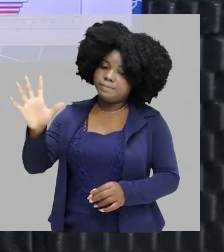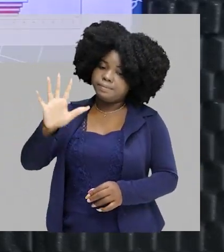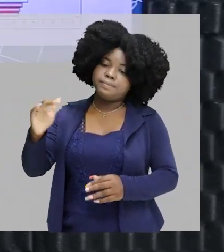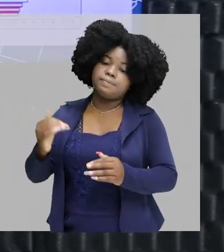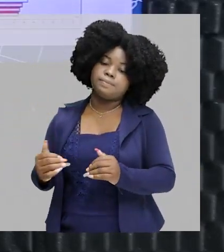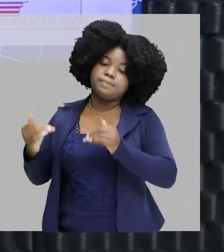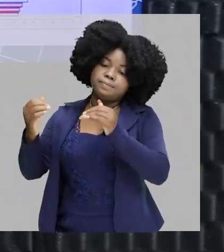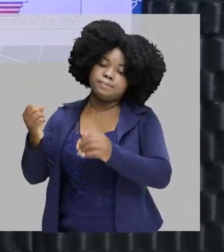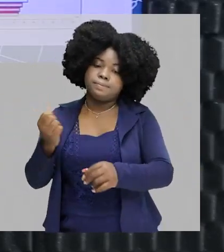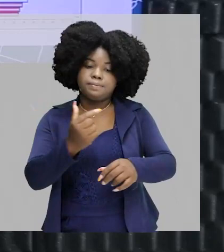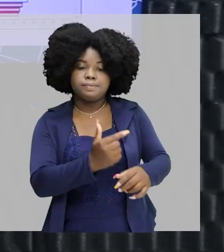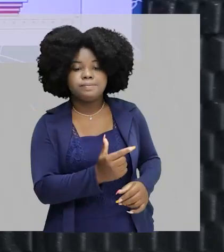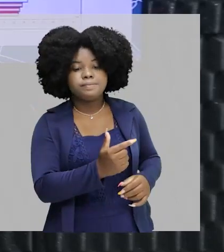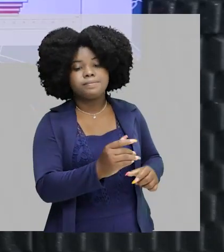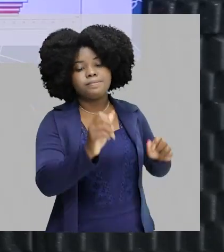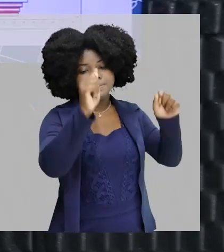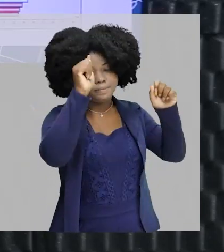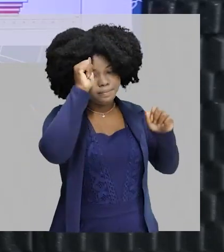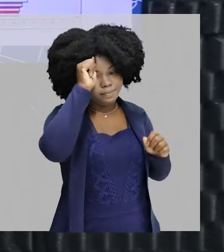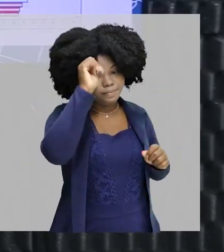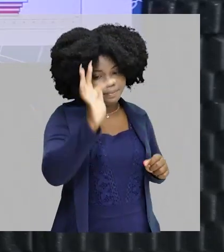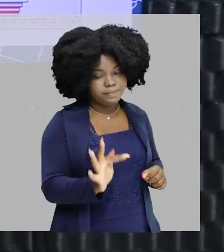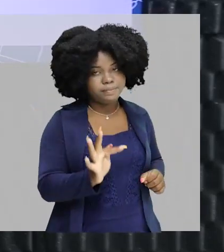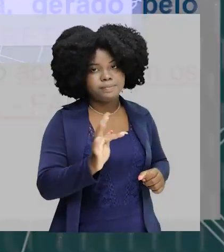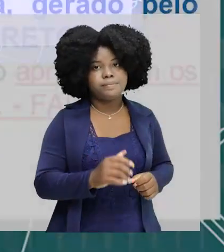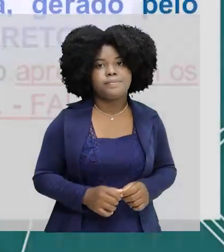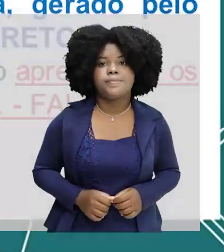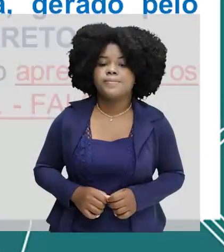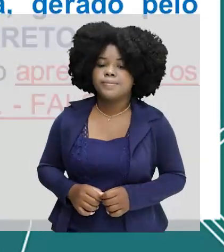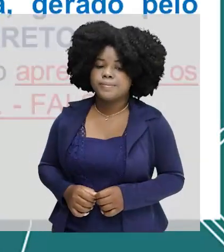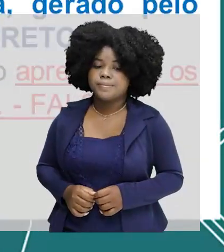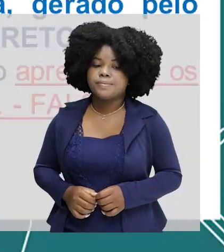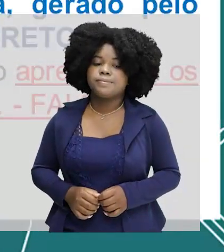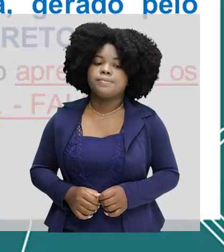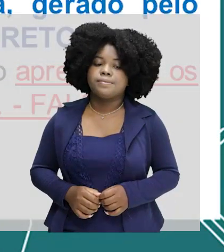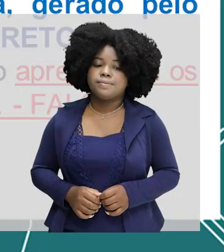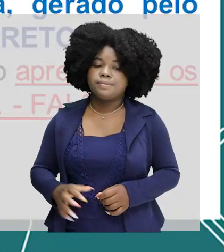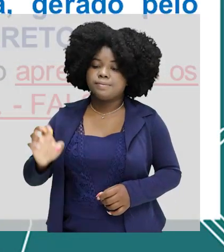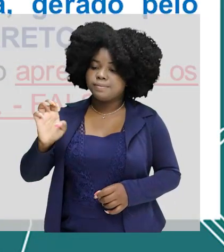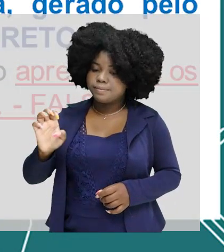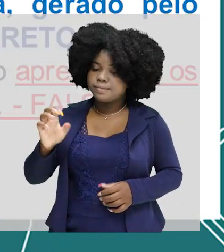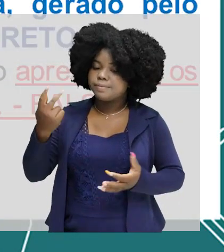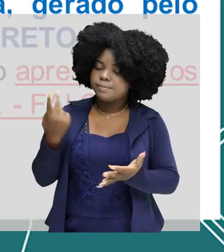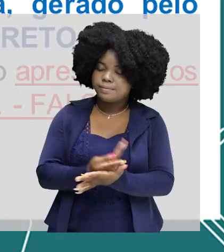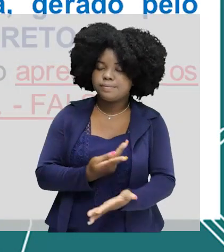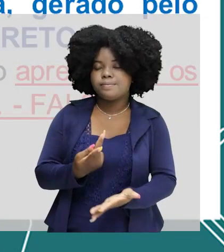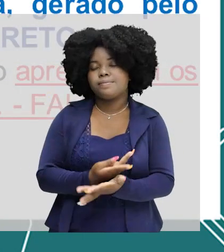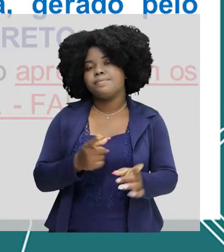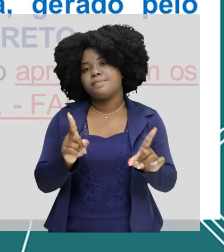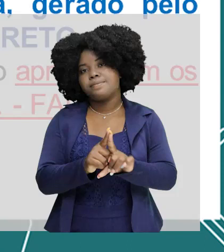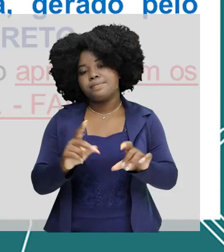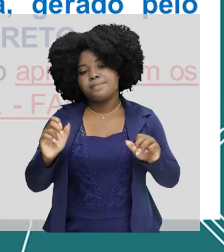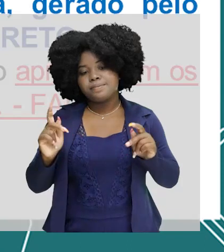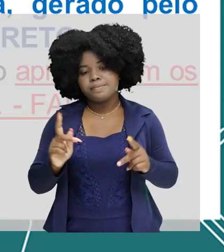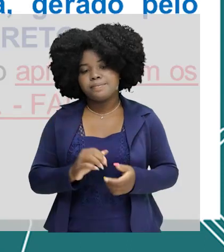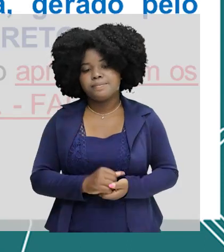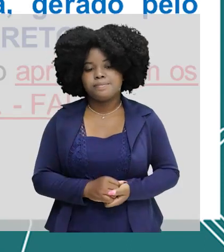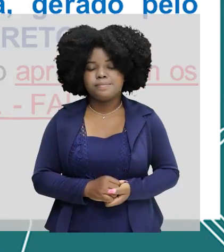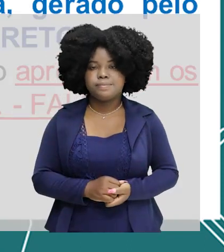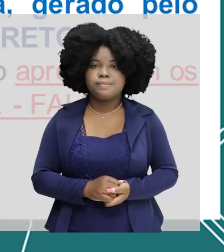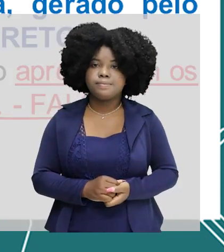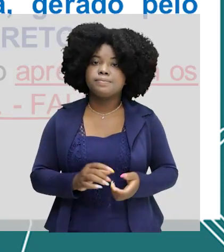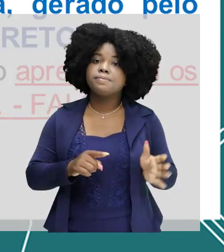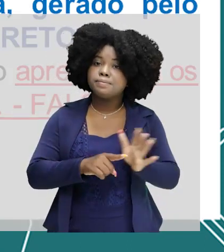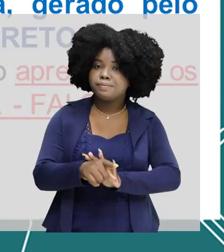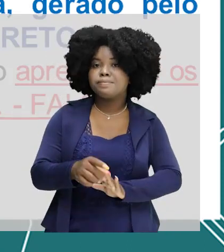muito maior do que a expectativa de vida do continente africano. Então, ela está totalmente errada. Beleza? Que